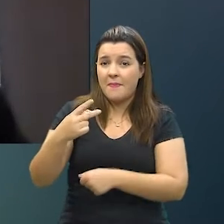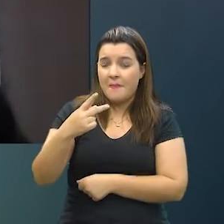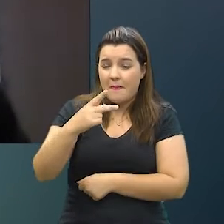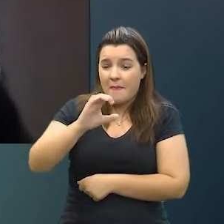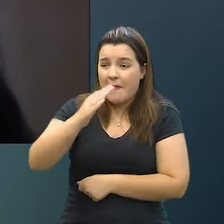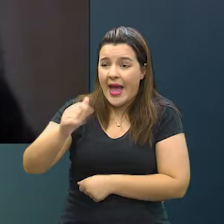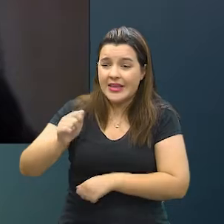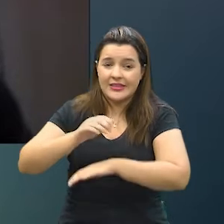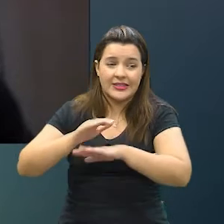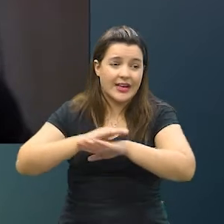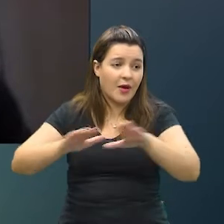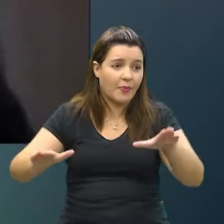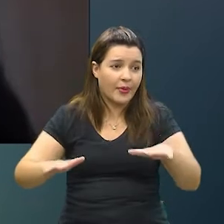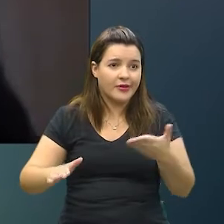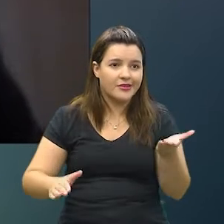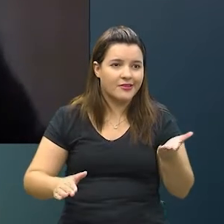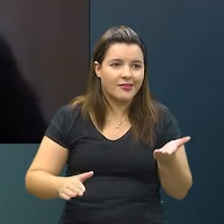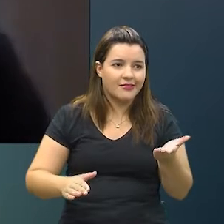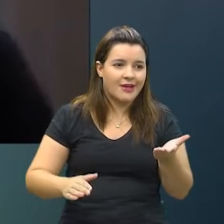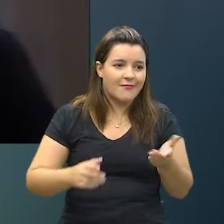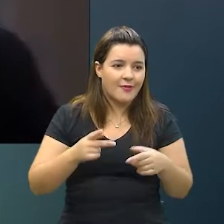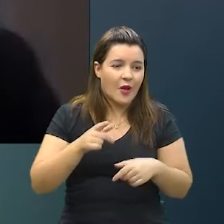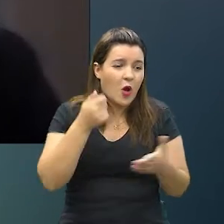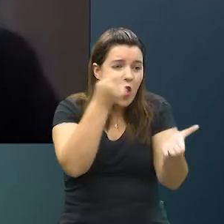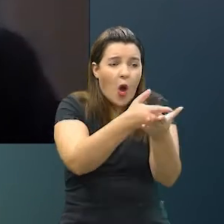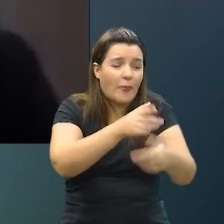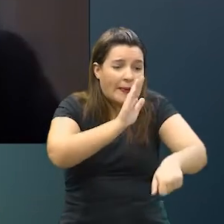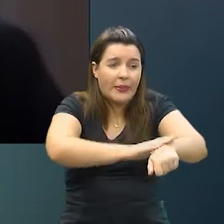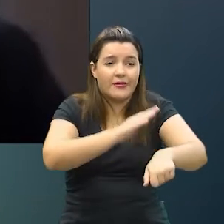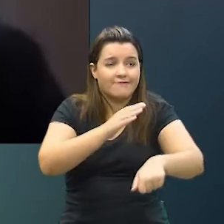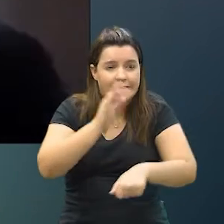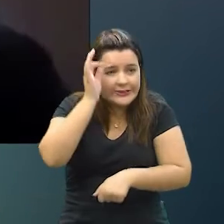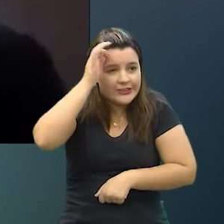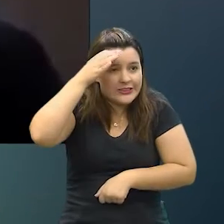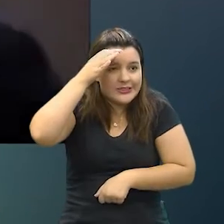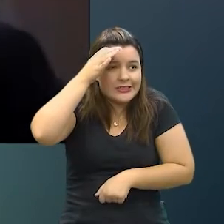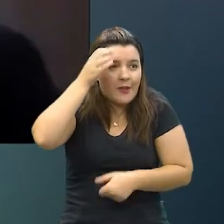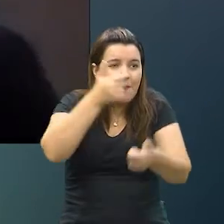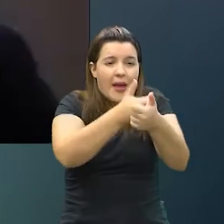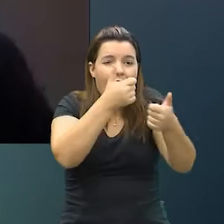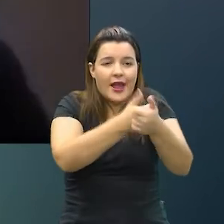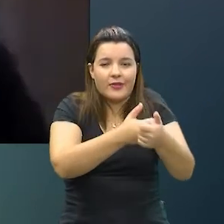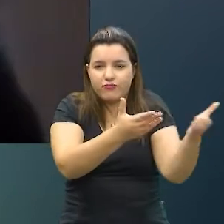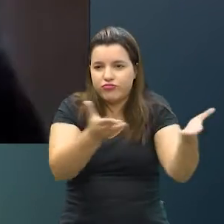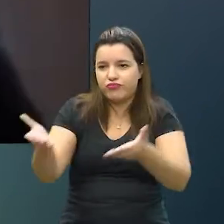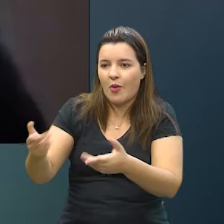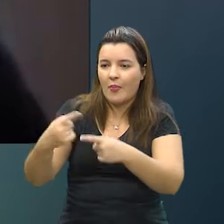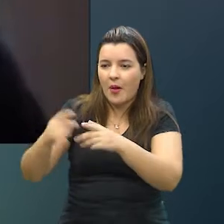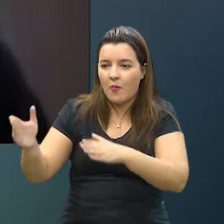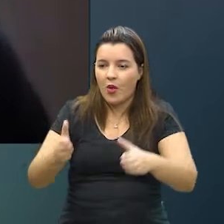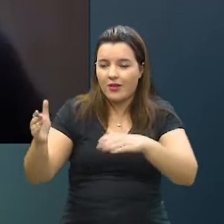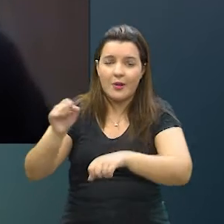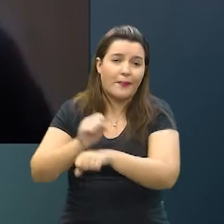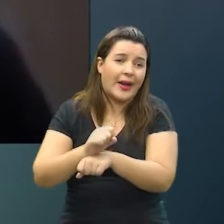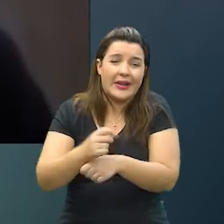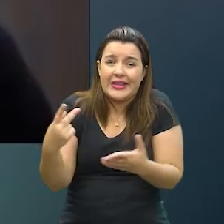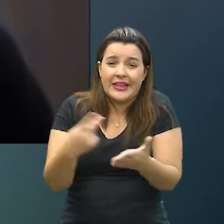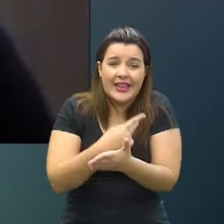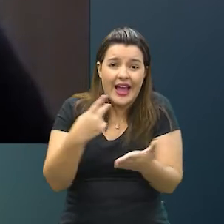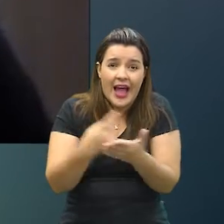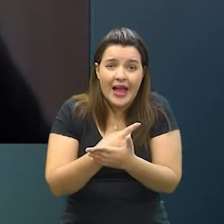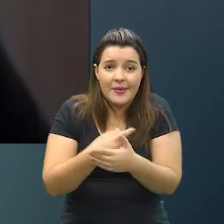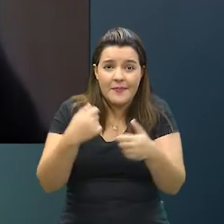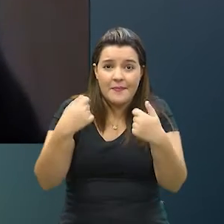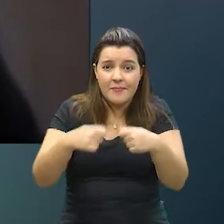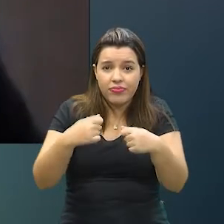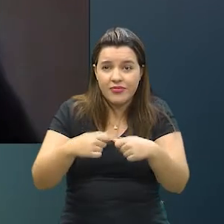uma peça e ele não tem nem tempo de cotar onde é o mais barato. Ele vai na esquina e vai pegar o primeiro que entregar. E isso faz